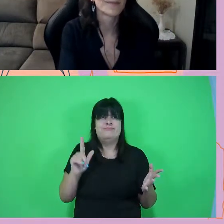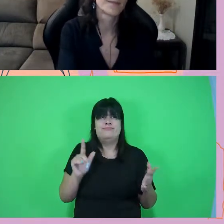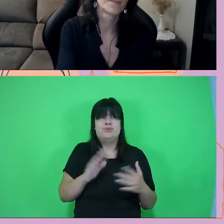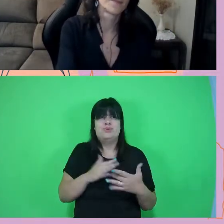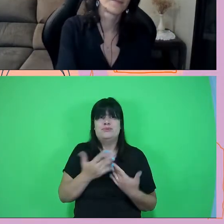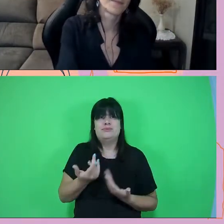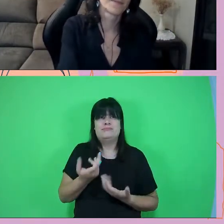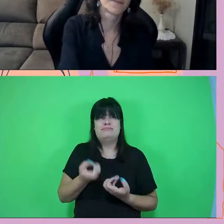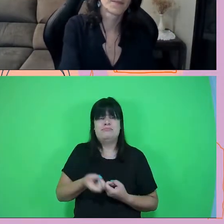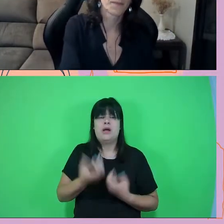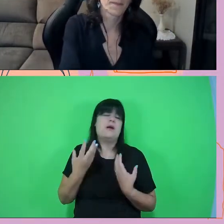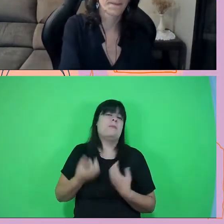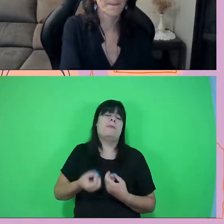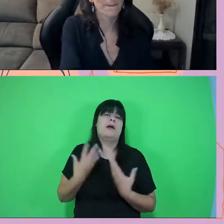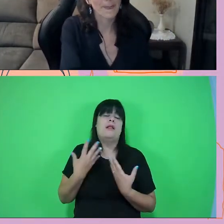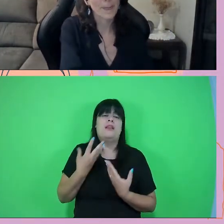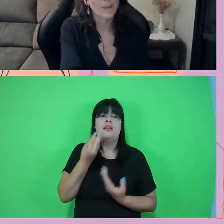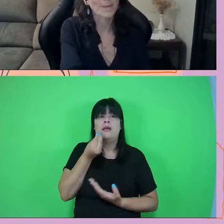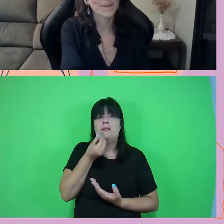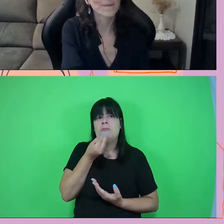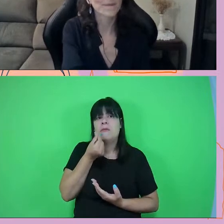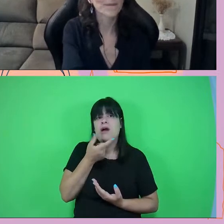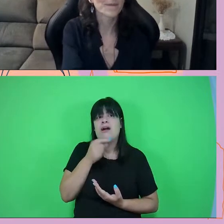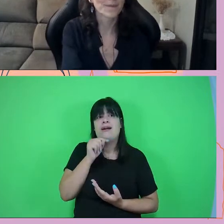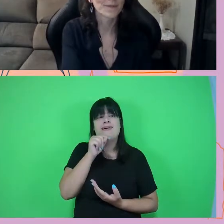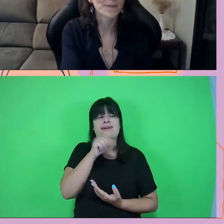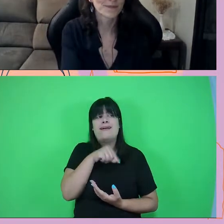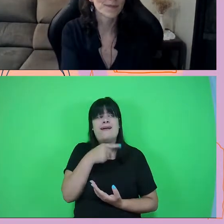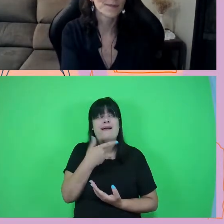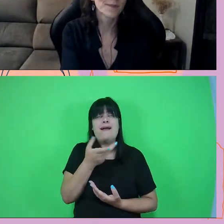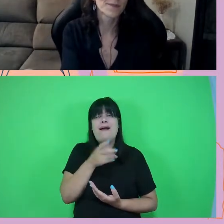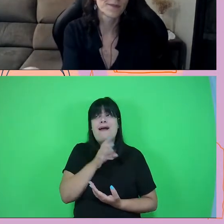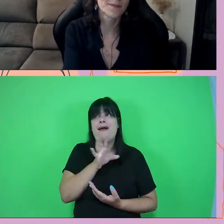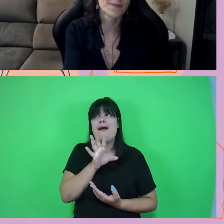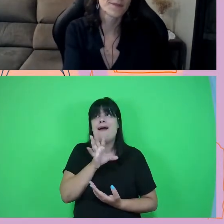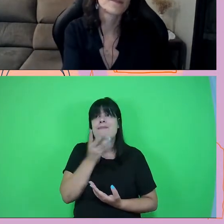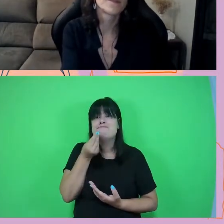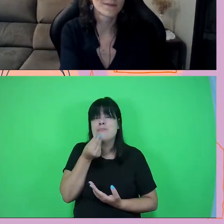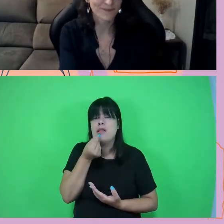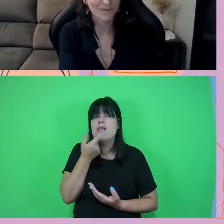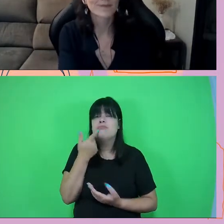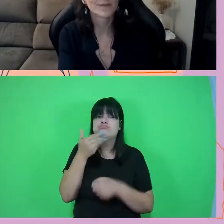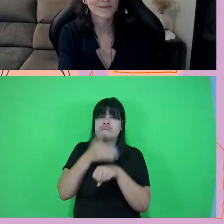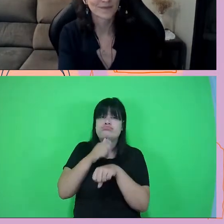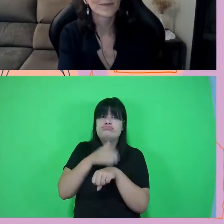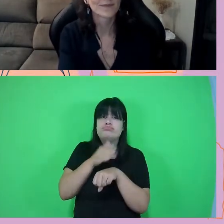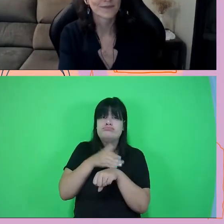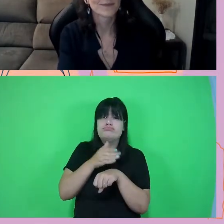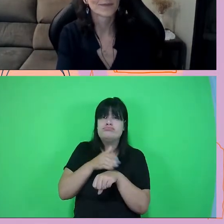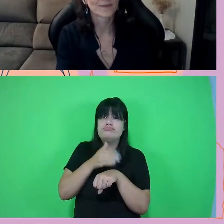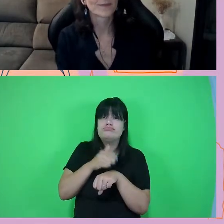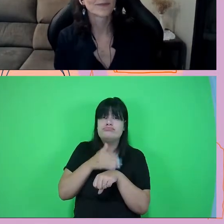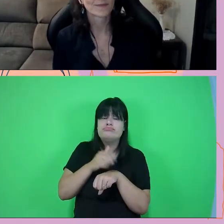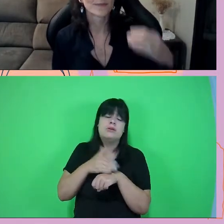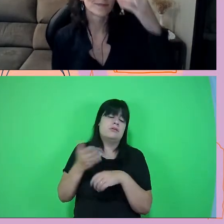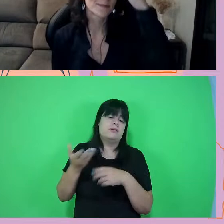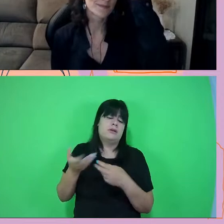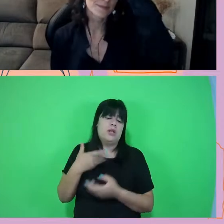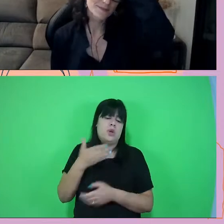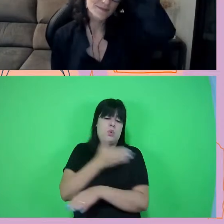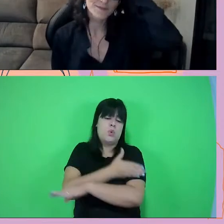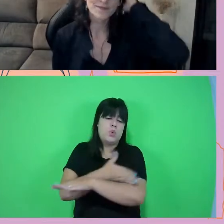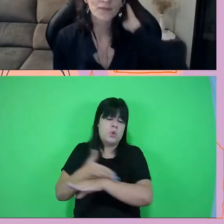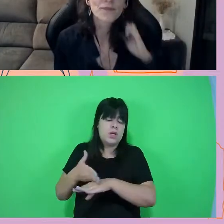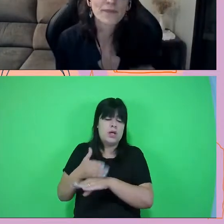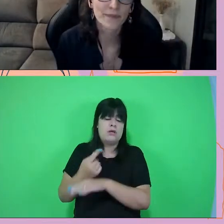muito. O paladar para a cerveja é um paladar que vai sendo treinado, né? A gente está acostumado com um tipo